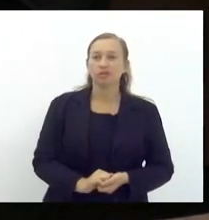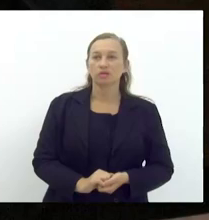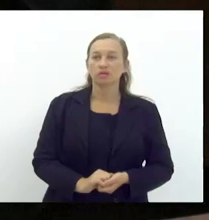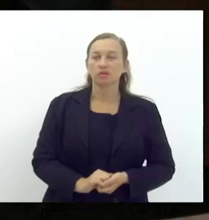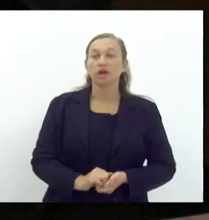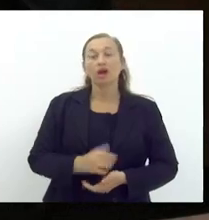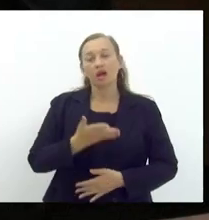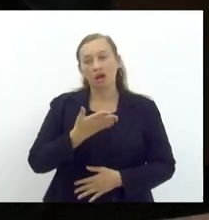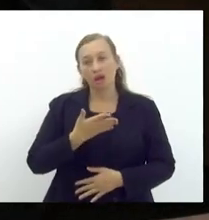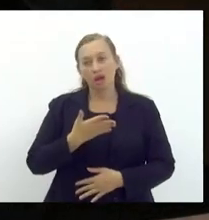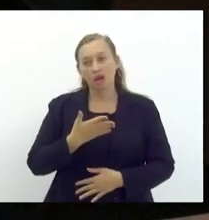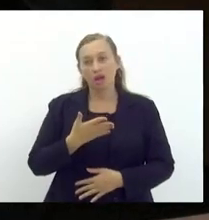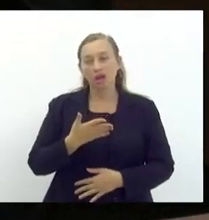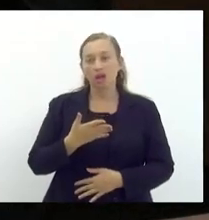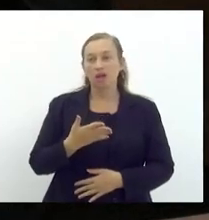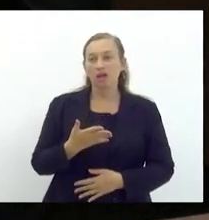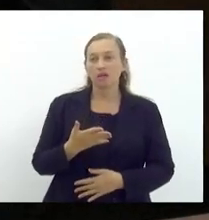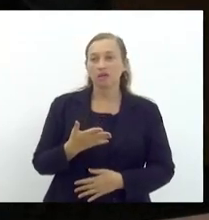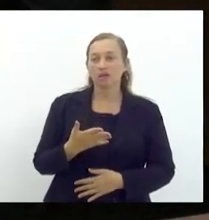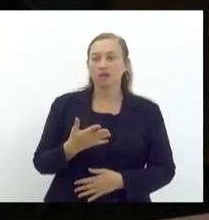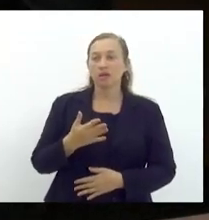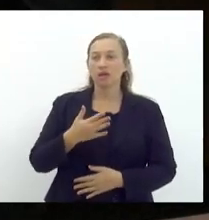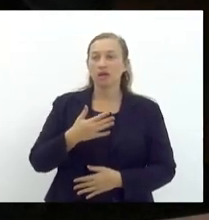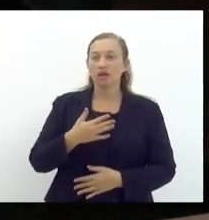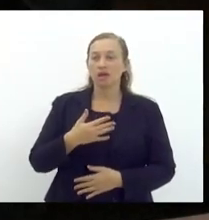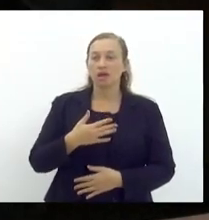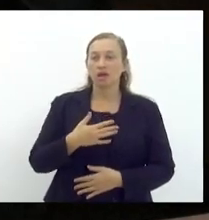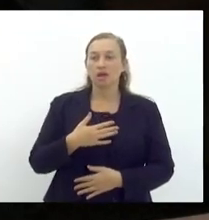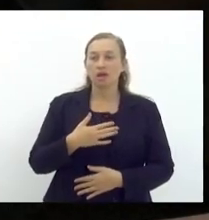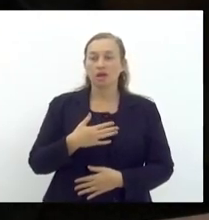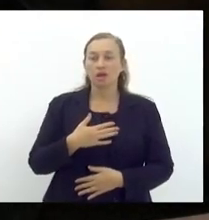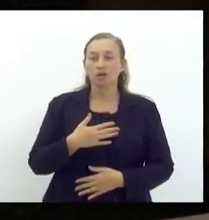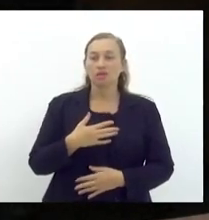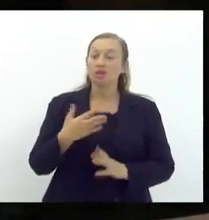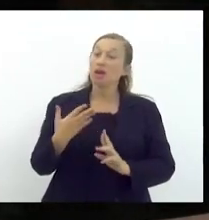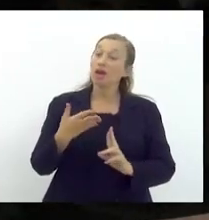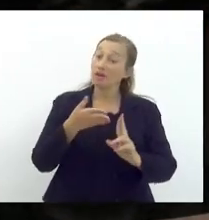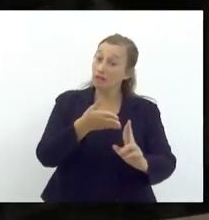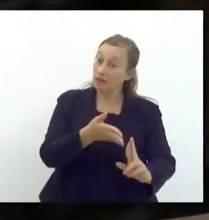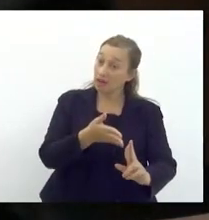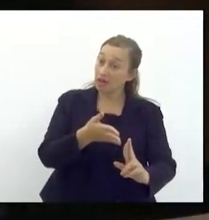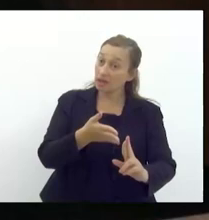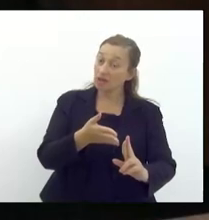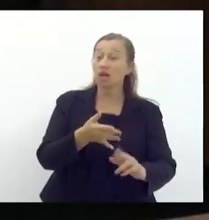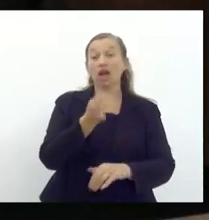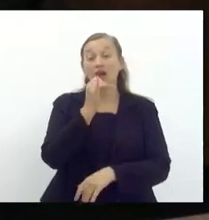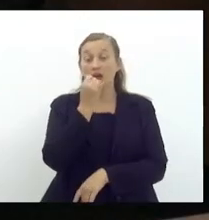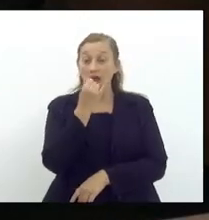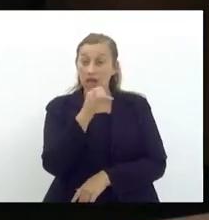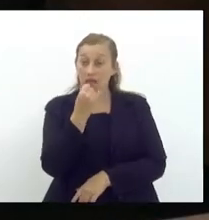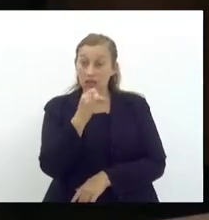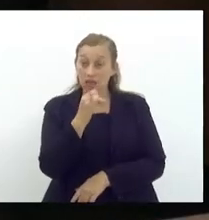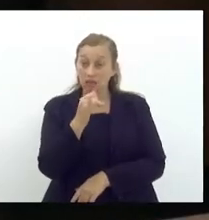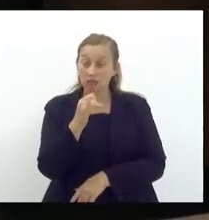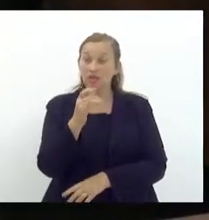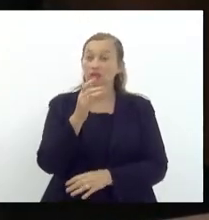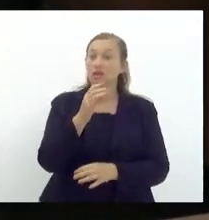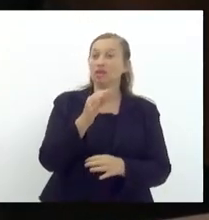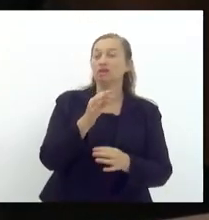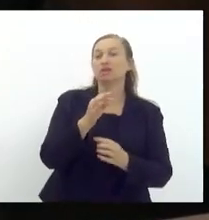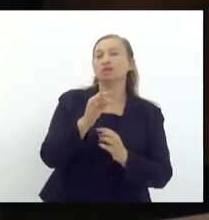essas alíneas referentes aos quesitos energia e